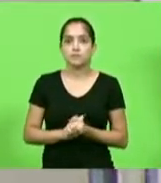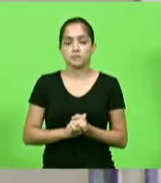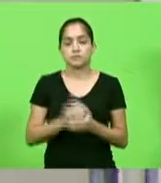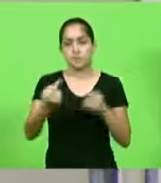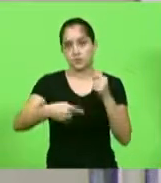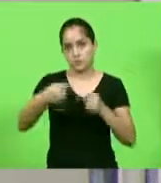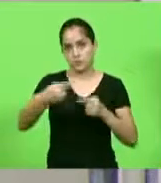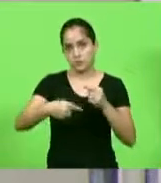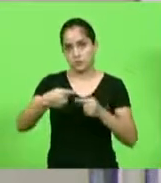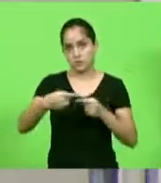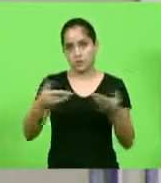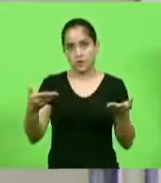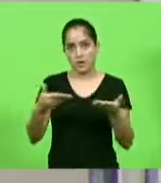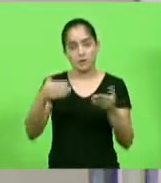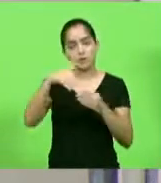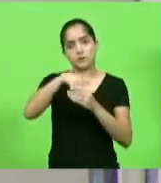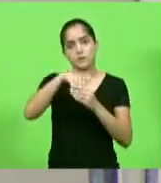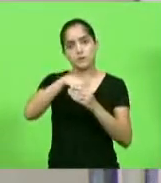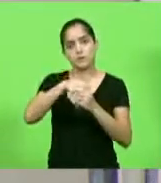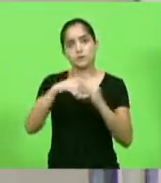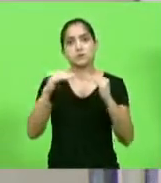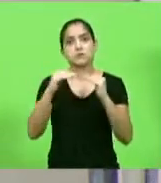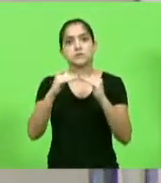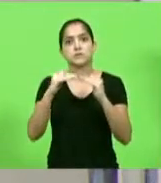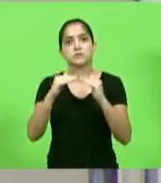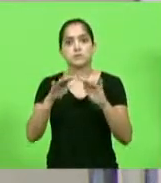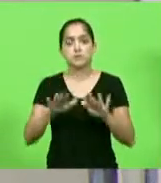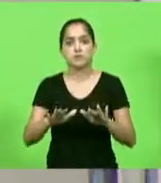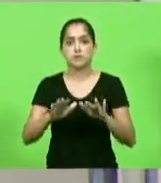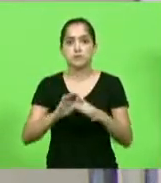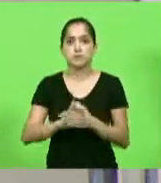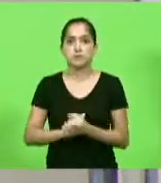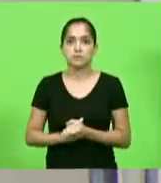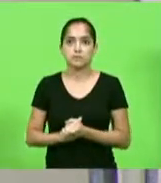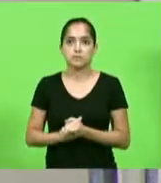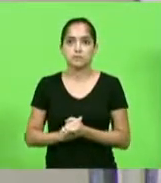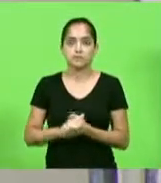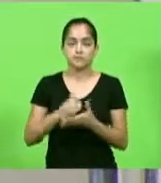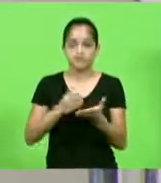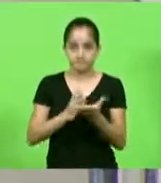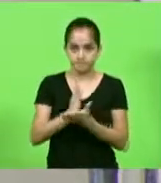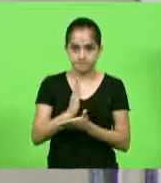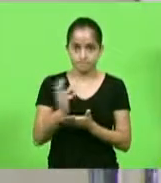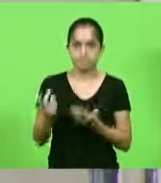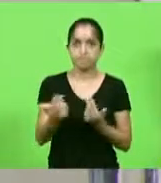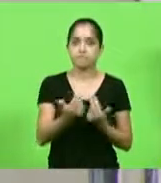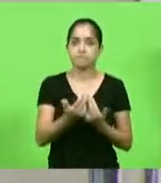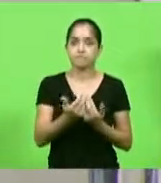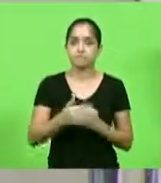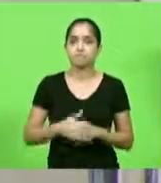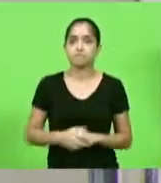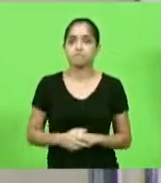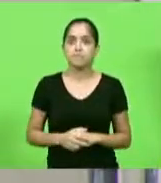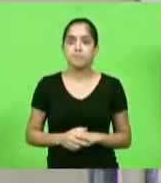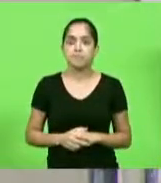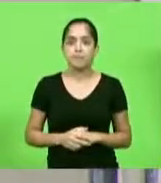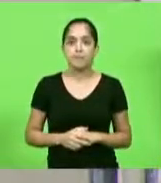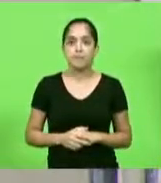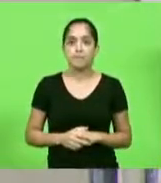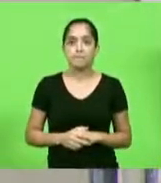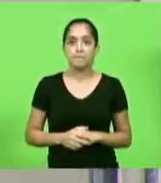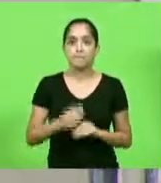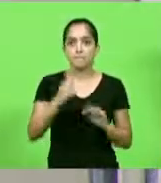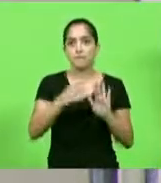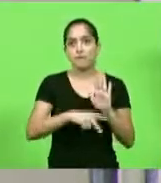não havendo quem queira discutir. Em votação, deputados que aprovam permanecem como se encontra. Aprovado por unanimidade.